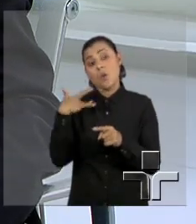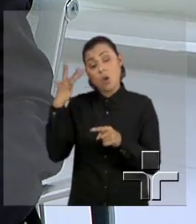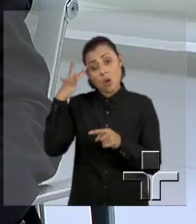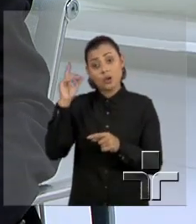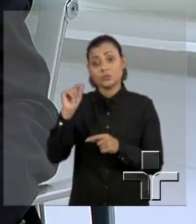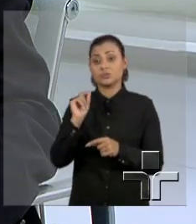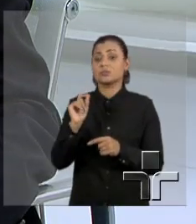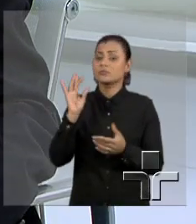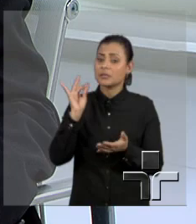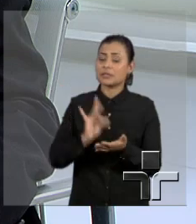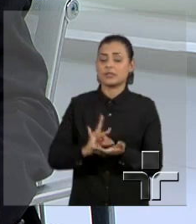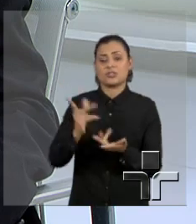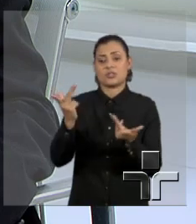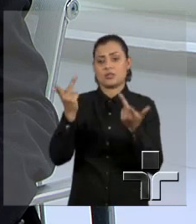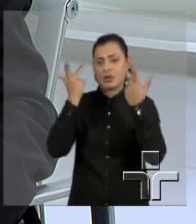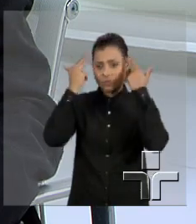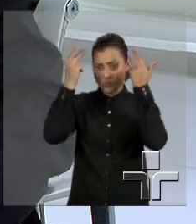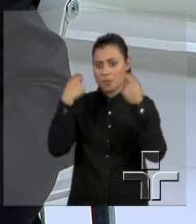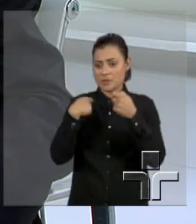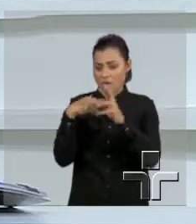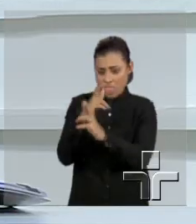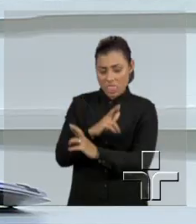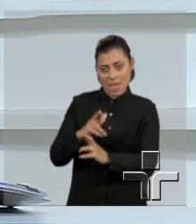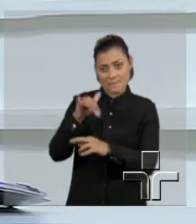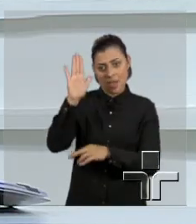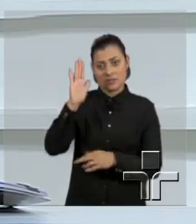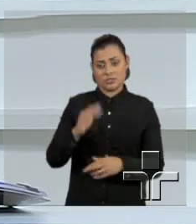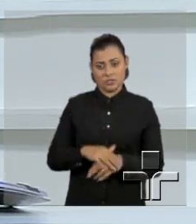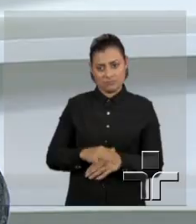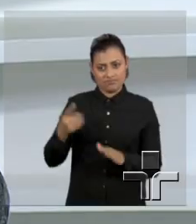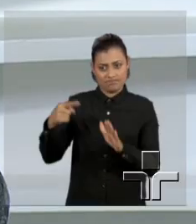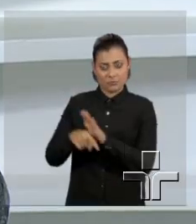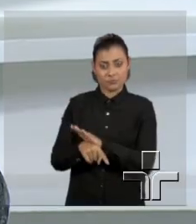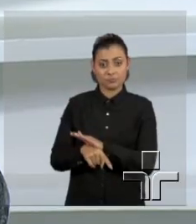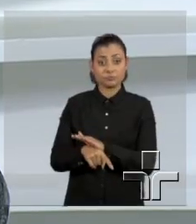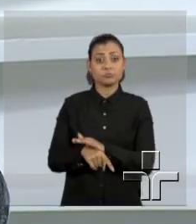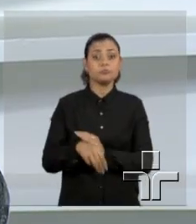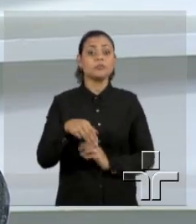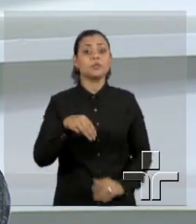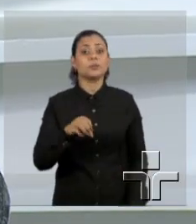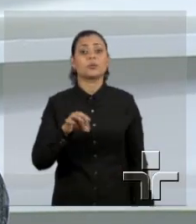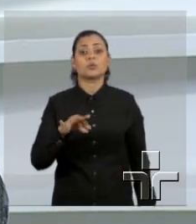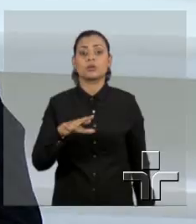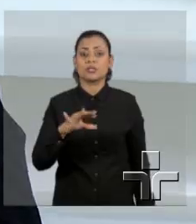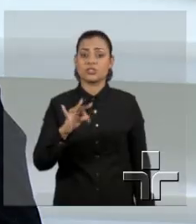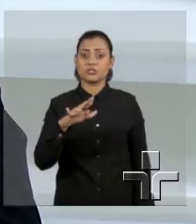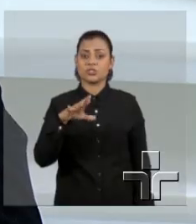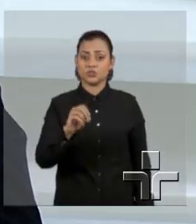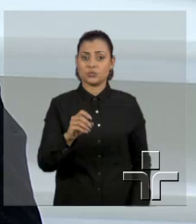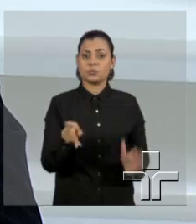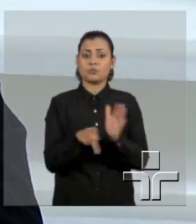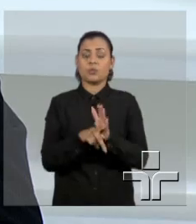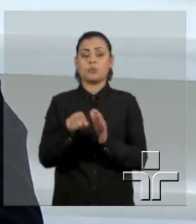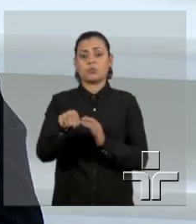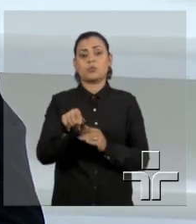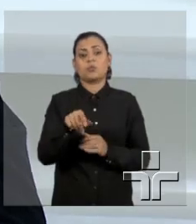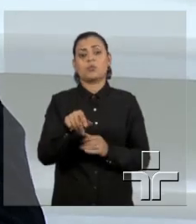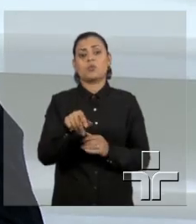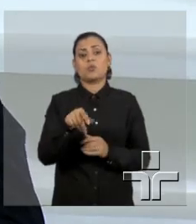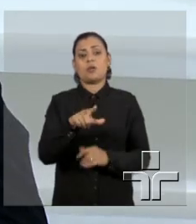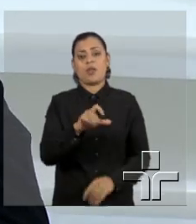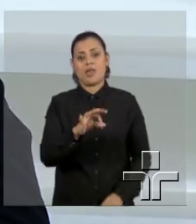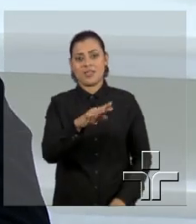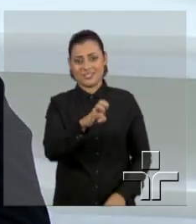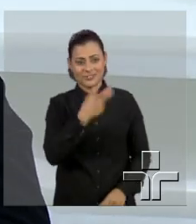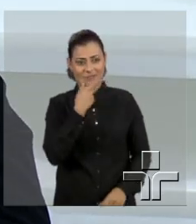quarentena natural aí. Júlia. Ministro, voltando à questão do monocratismo que o doutor Mulayer estava falando, o Supremo